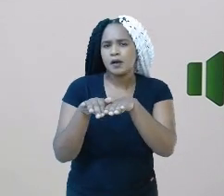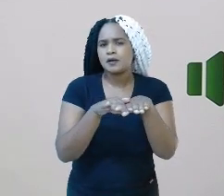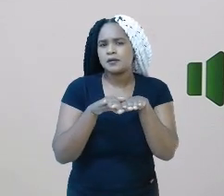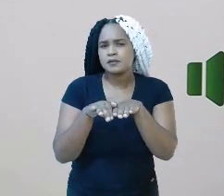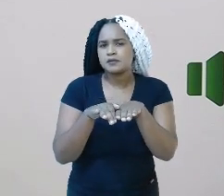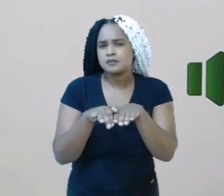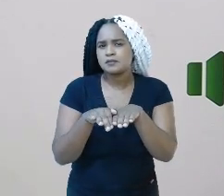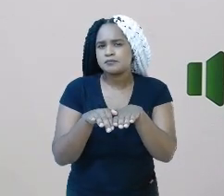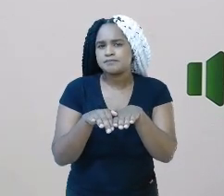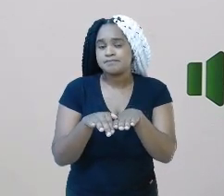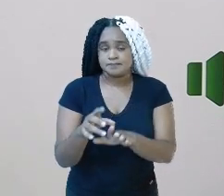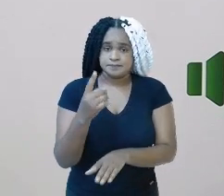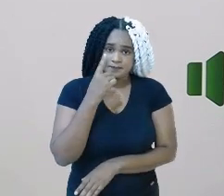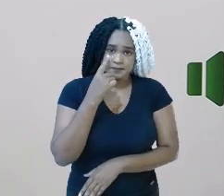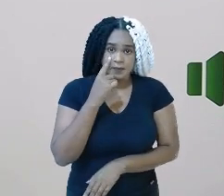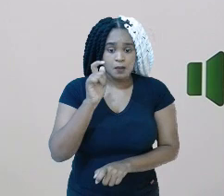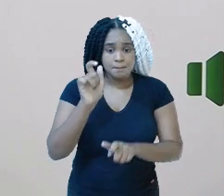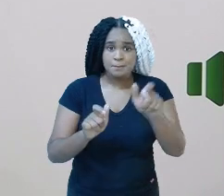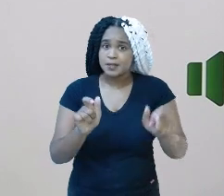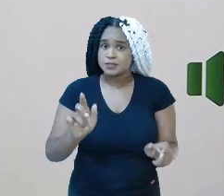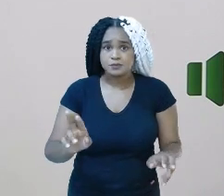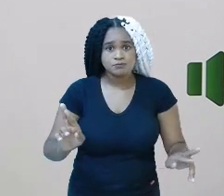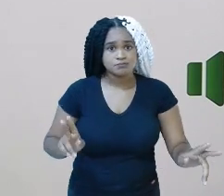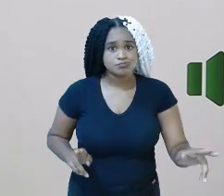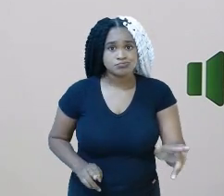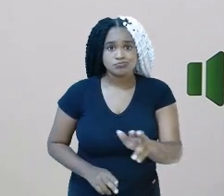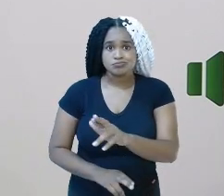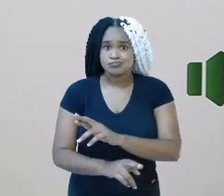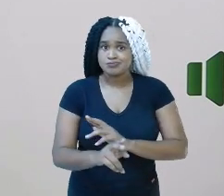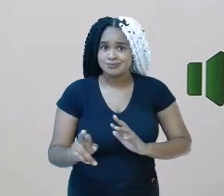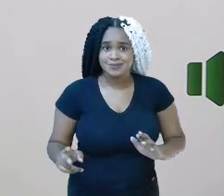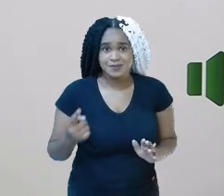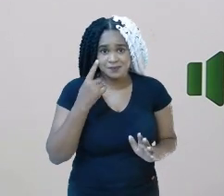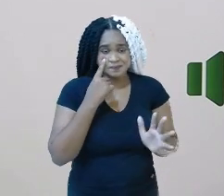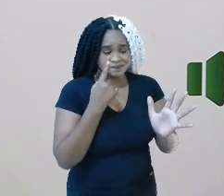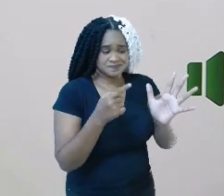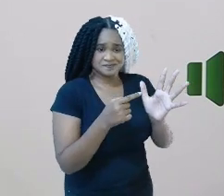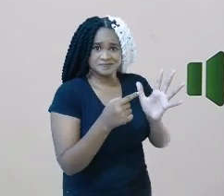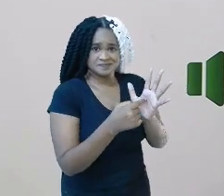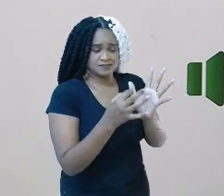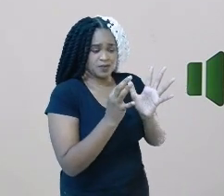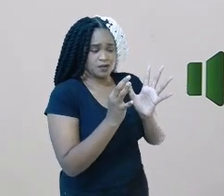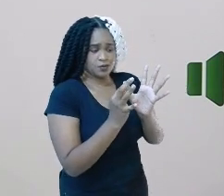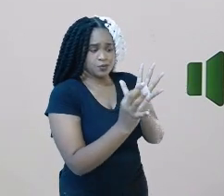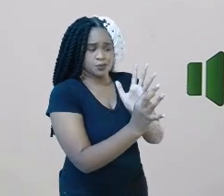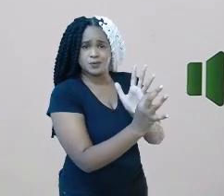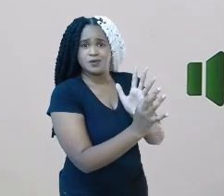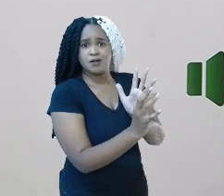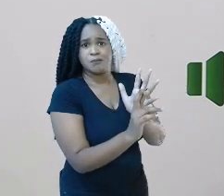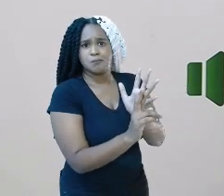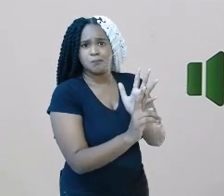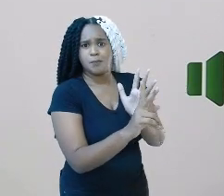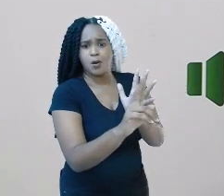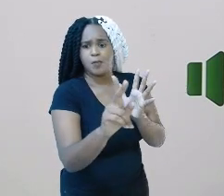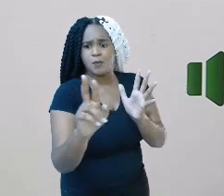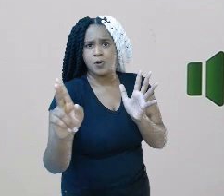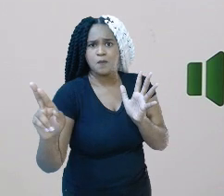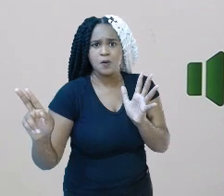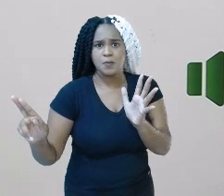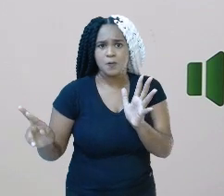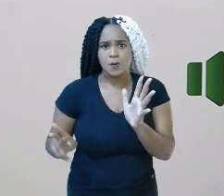medição? As pessoas são diferentes. Os tamanhos das mãos são